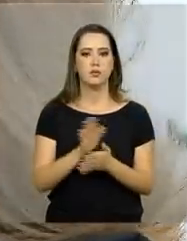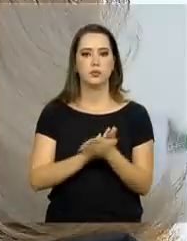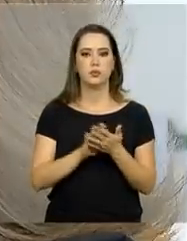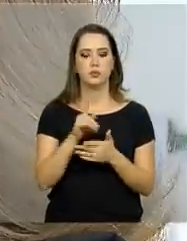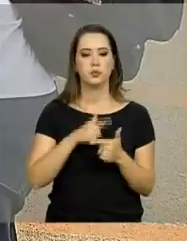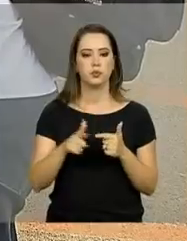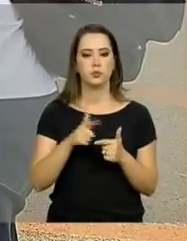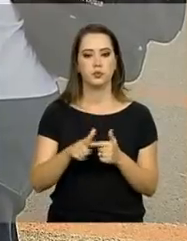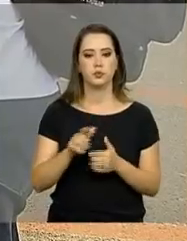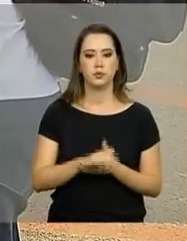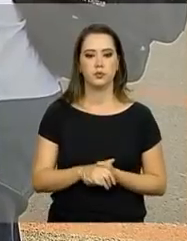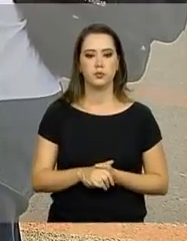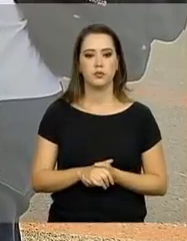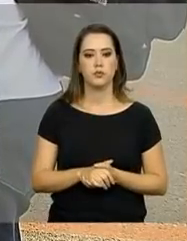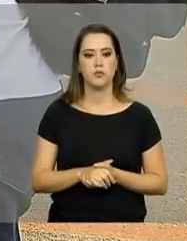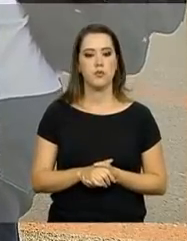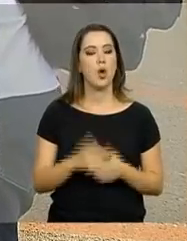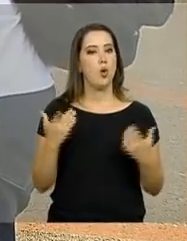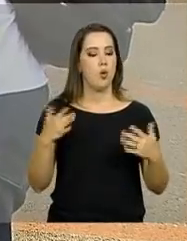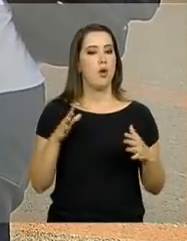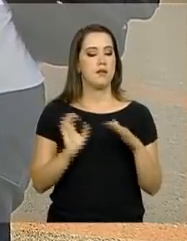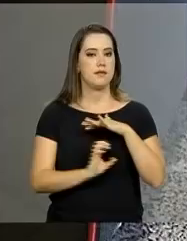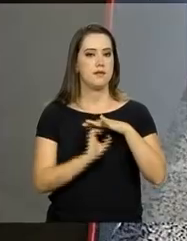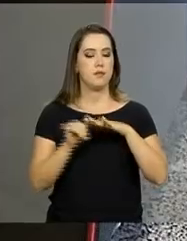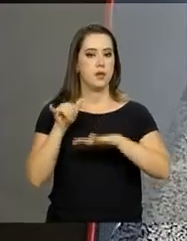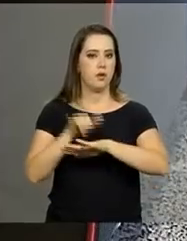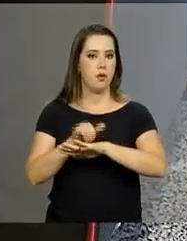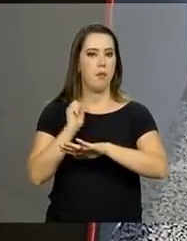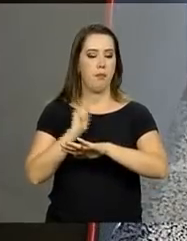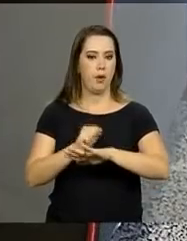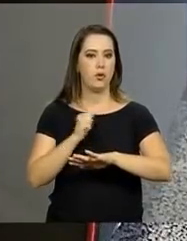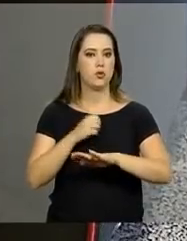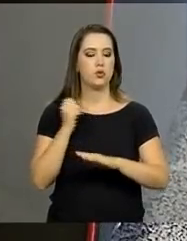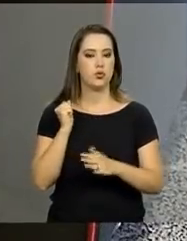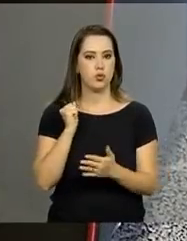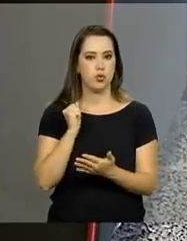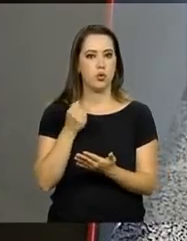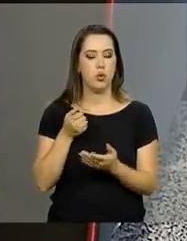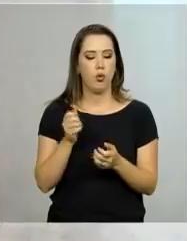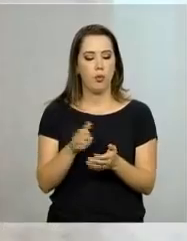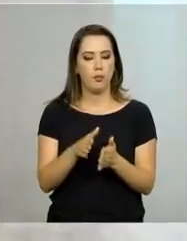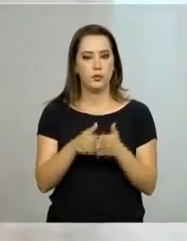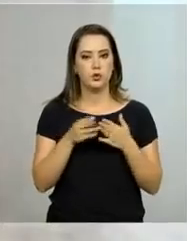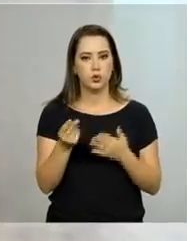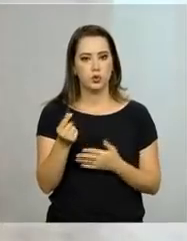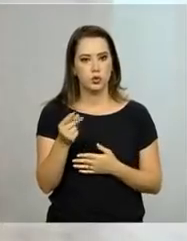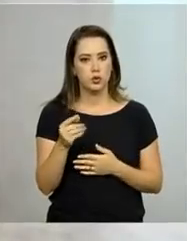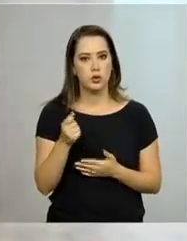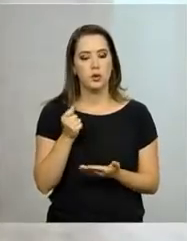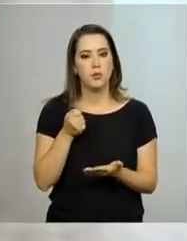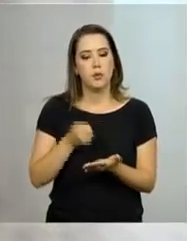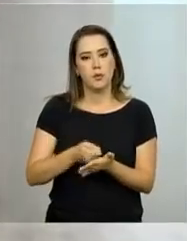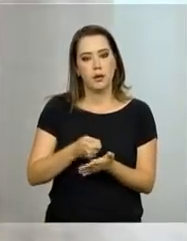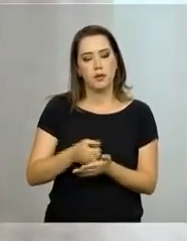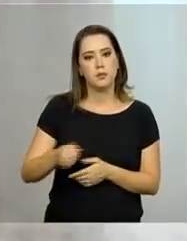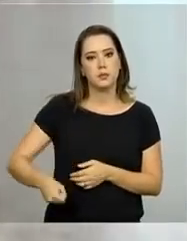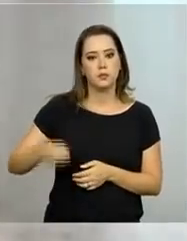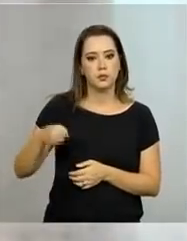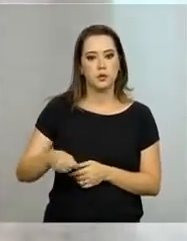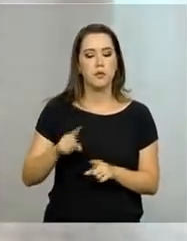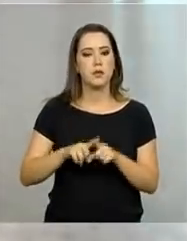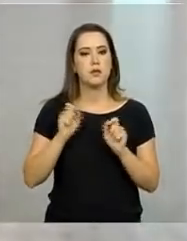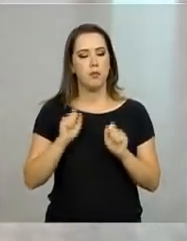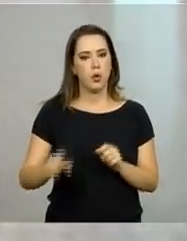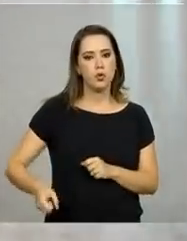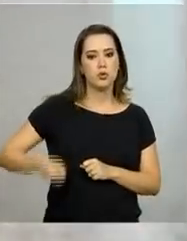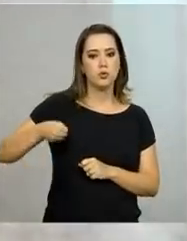problema algum. As empresas aéreas podem cobrar pelo transporte das bagagens, mas os passageiros podem levar malas